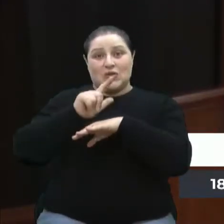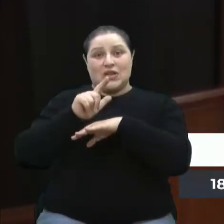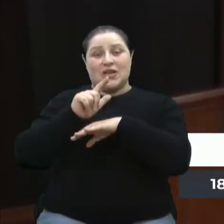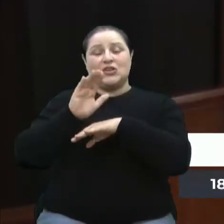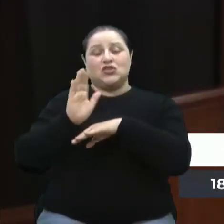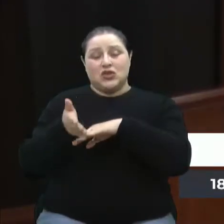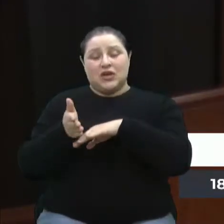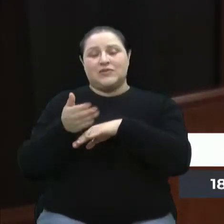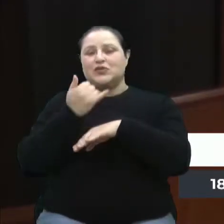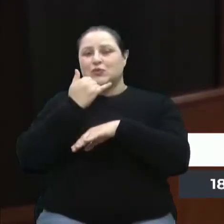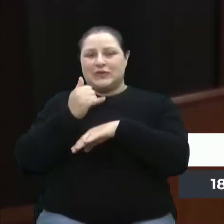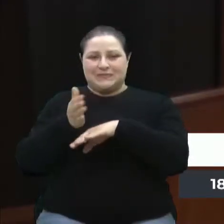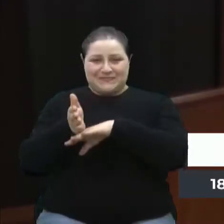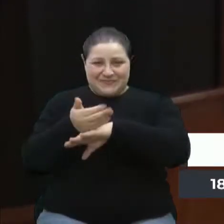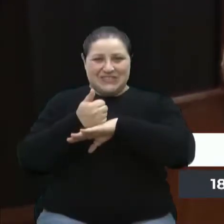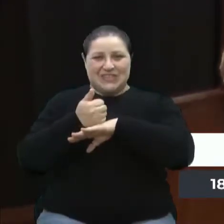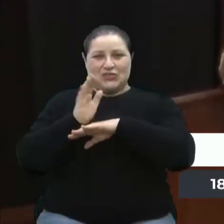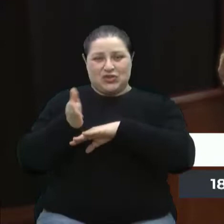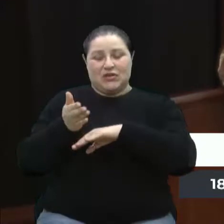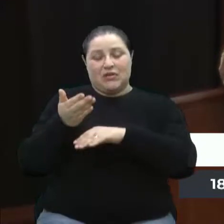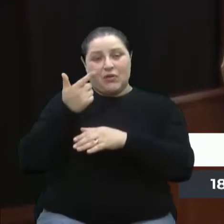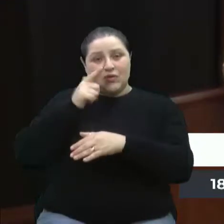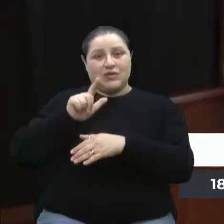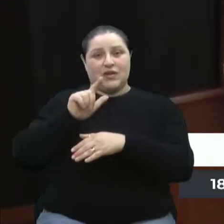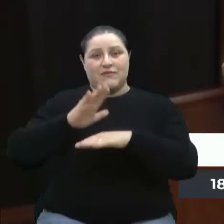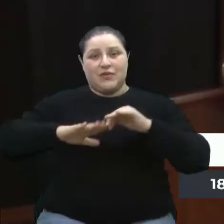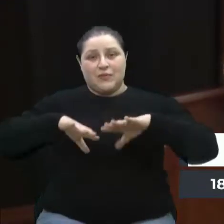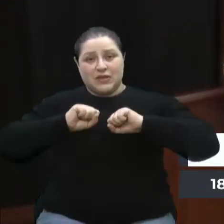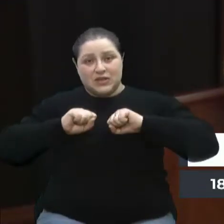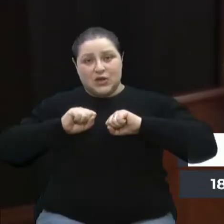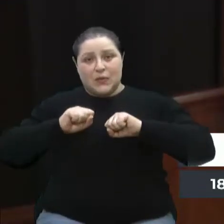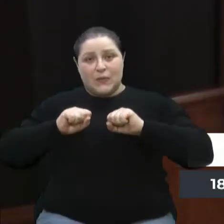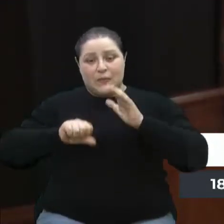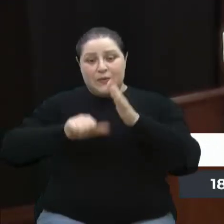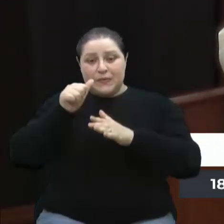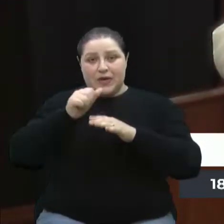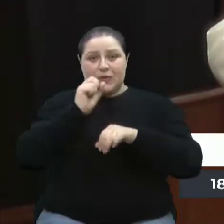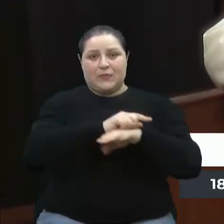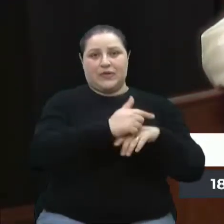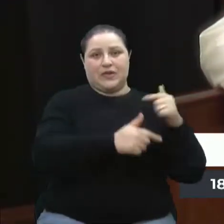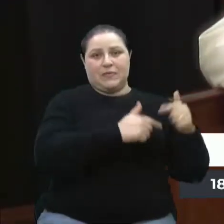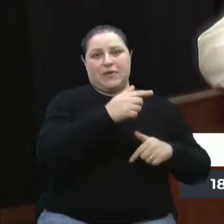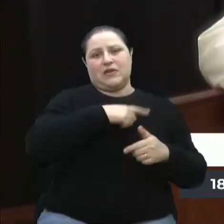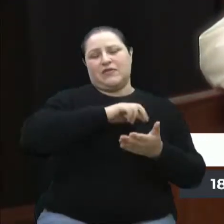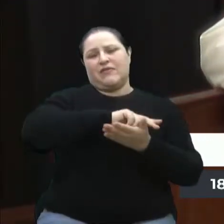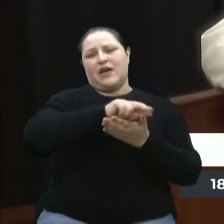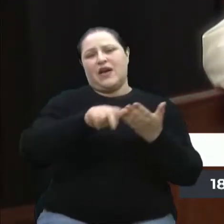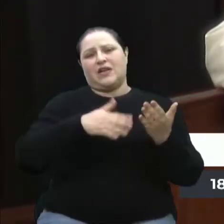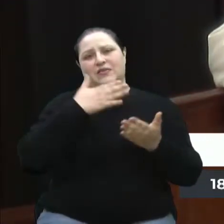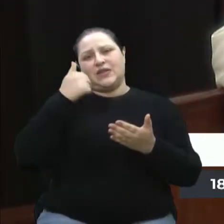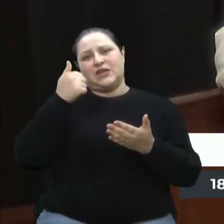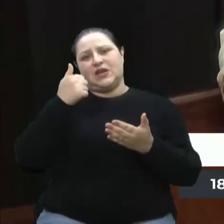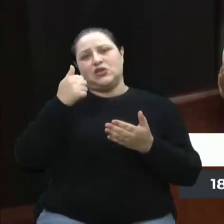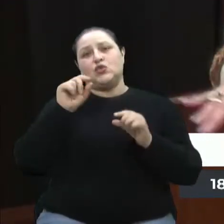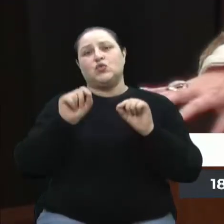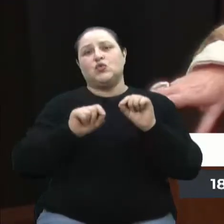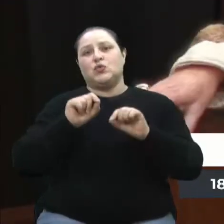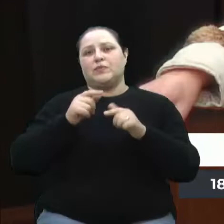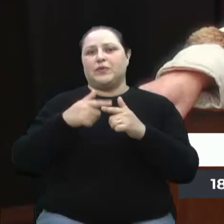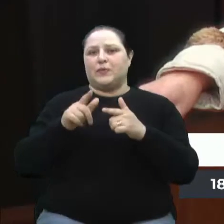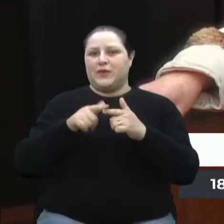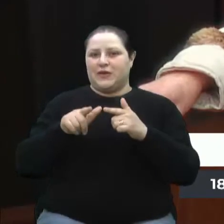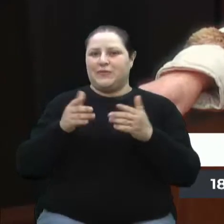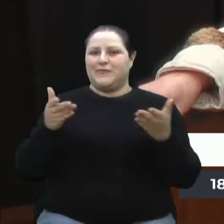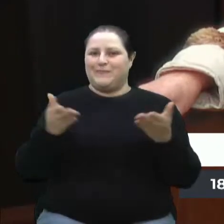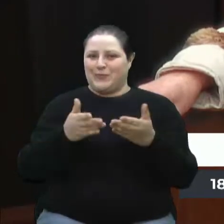primeiro emprego. Enfim, tem inúmeras vantagens essa lei. Mas qual é o problema disso tudo? Nós estamos